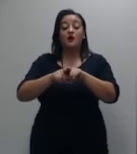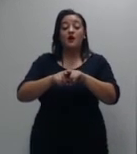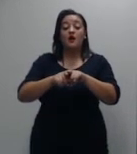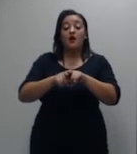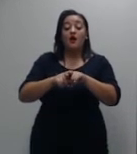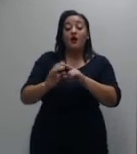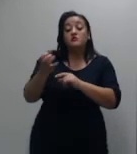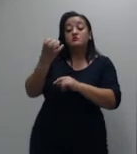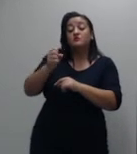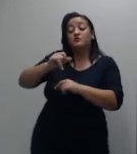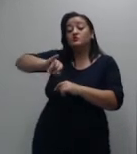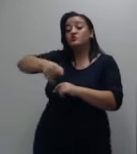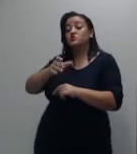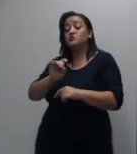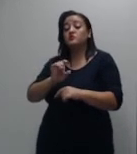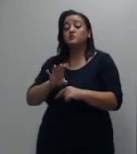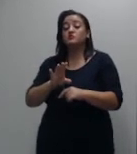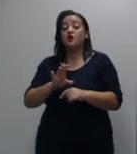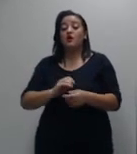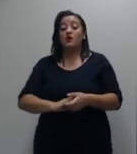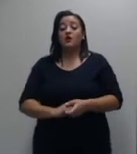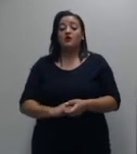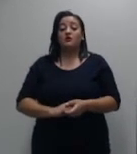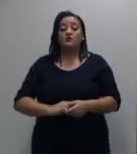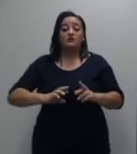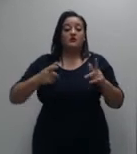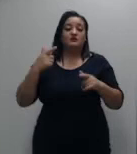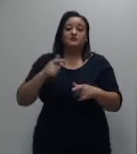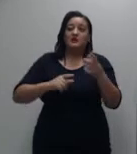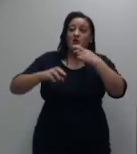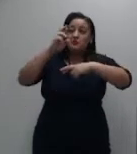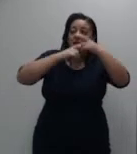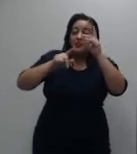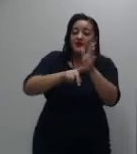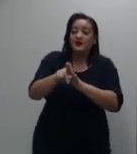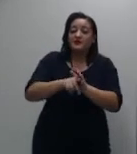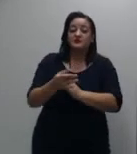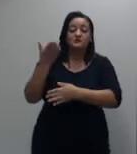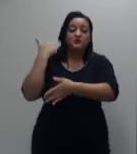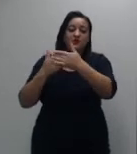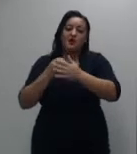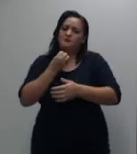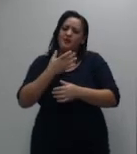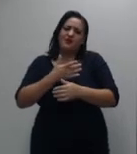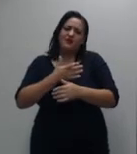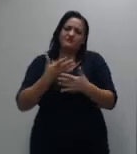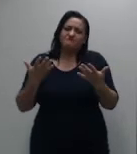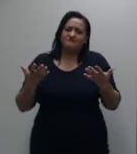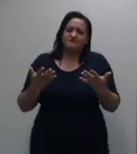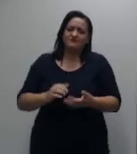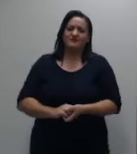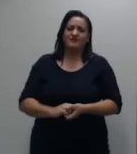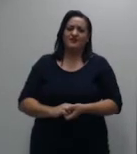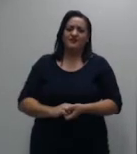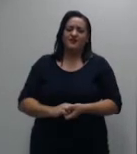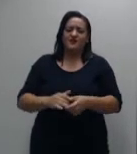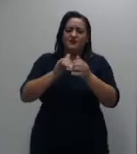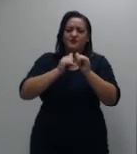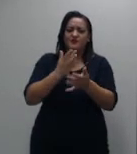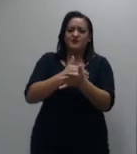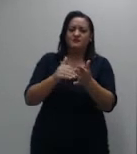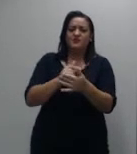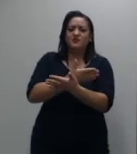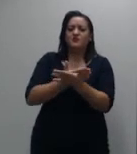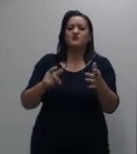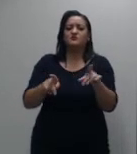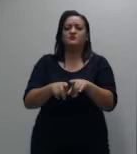STJ somente com água usando dele bastão tem uma análise da questão de fundo Isso é meio Evidente isso é notório e nem seguro comprar